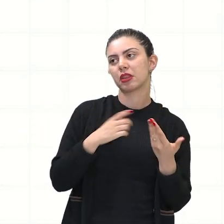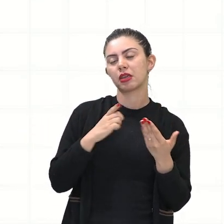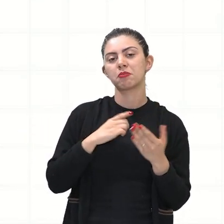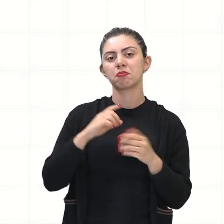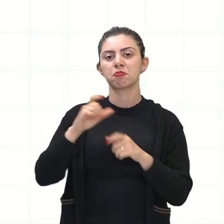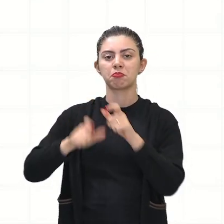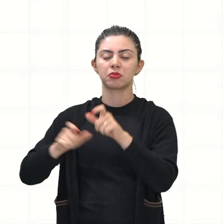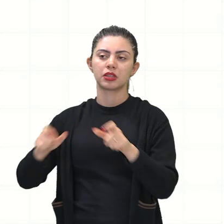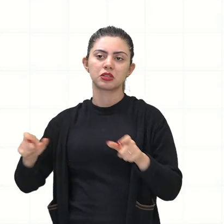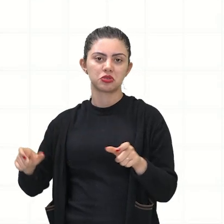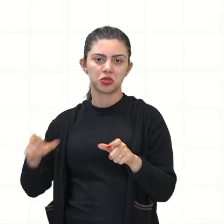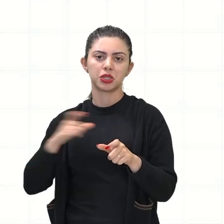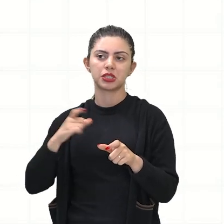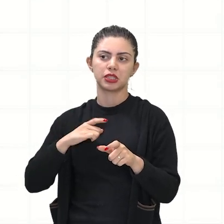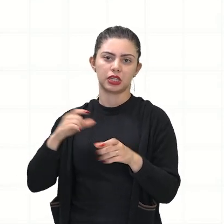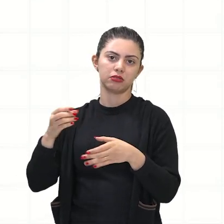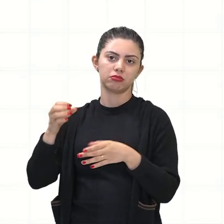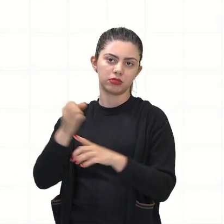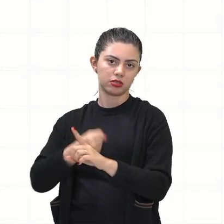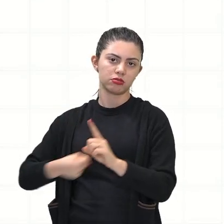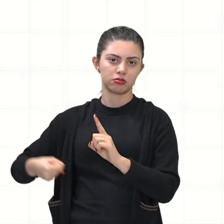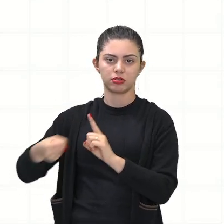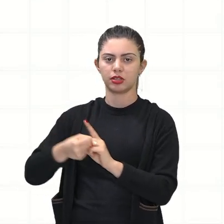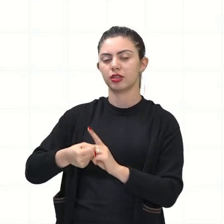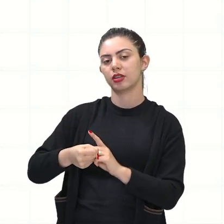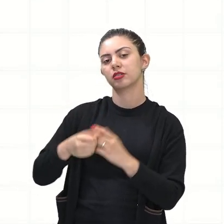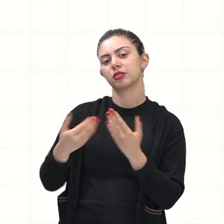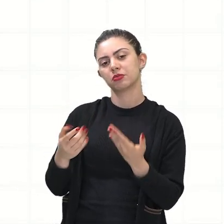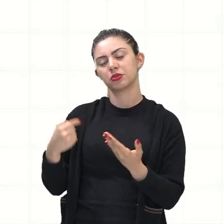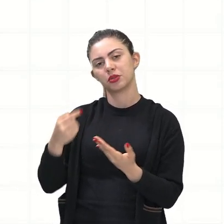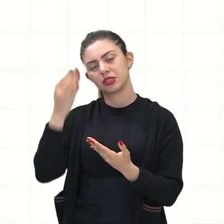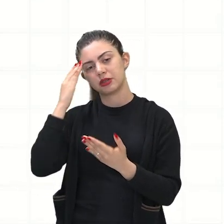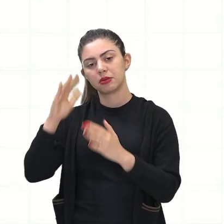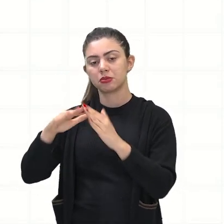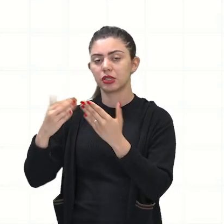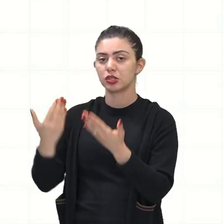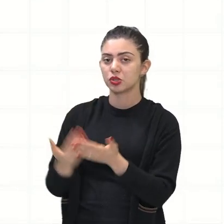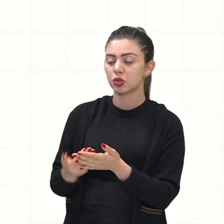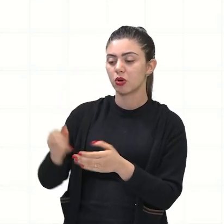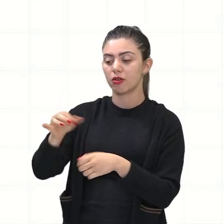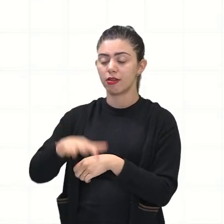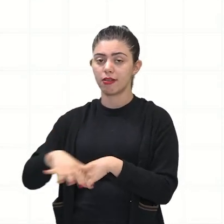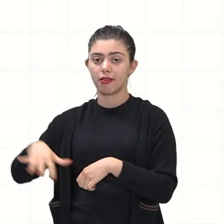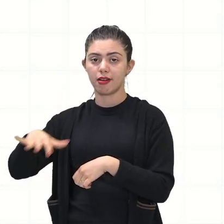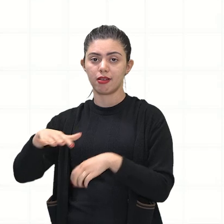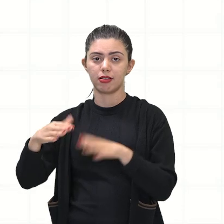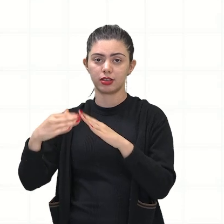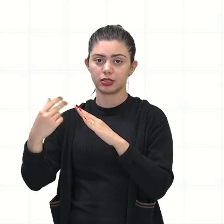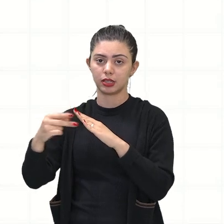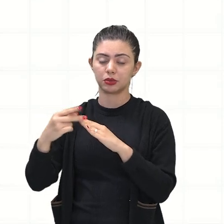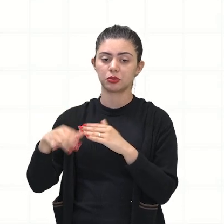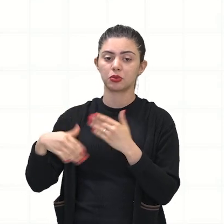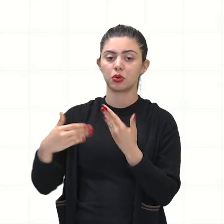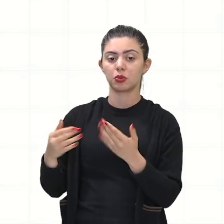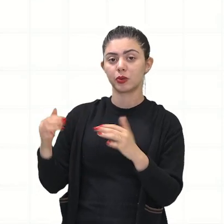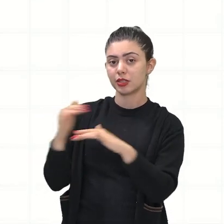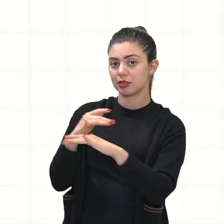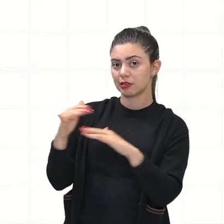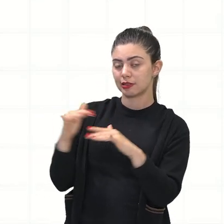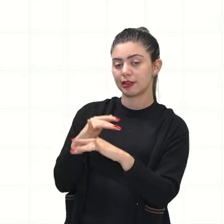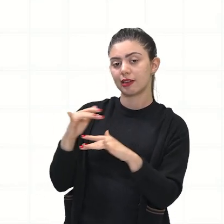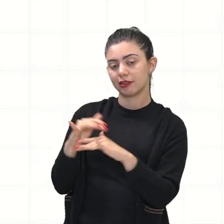casa, da sua família, envolve, por exemplo, a escola, envolve o seu bairro, envolve a sua